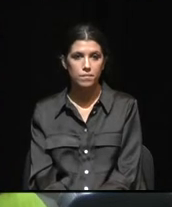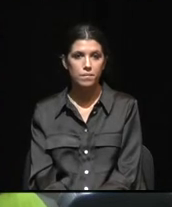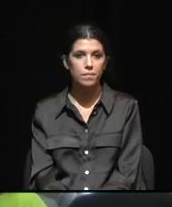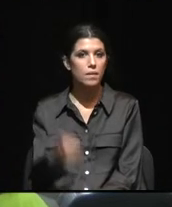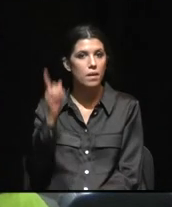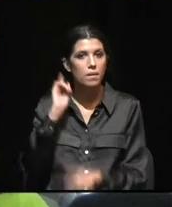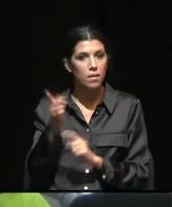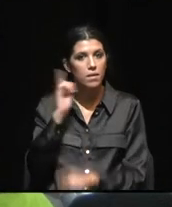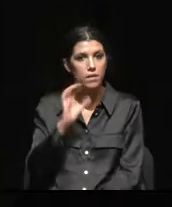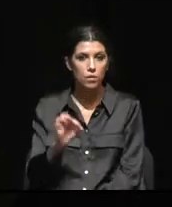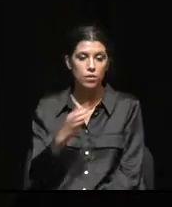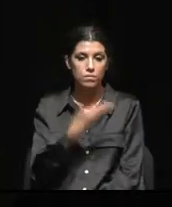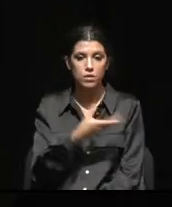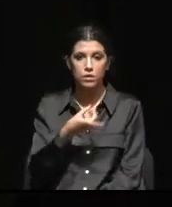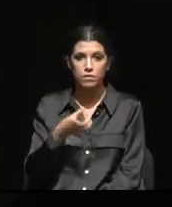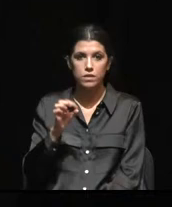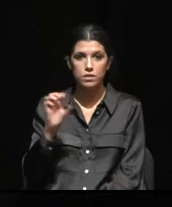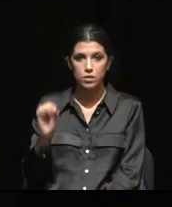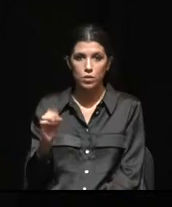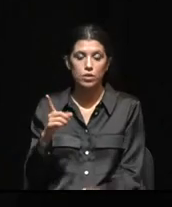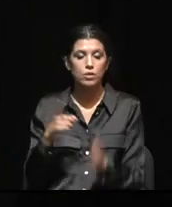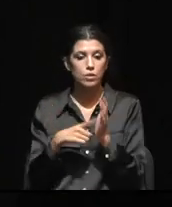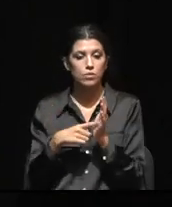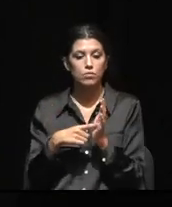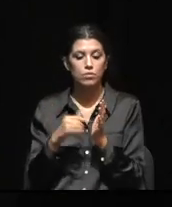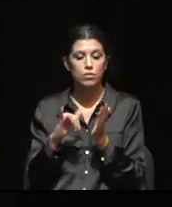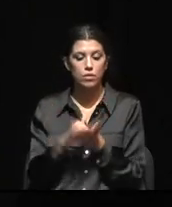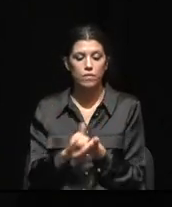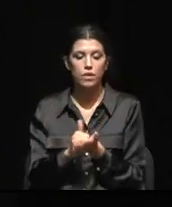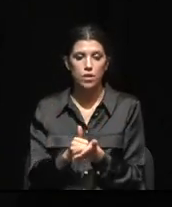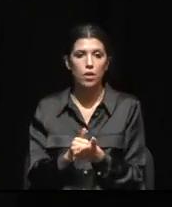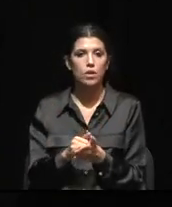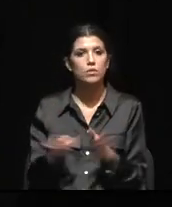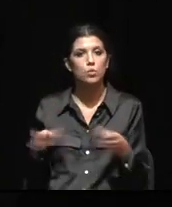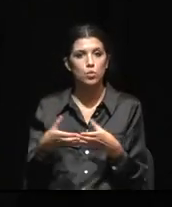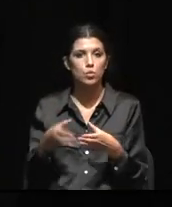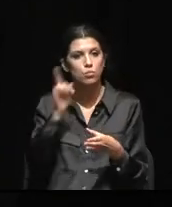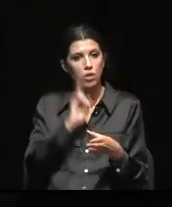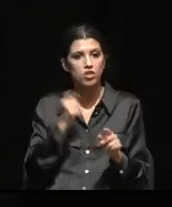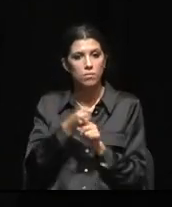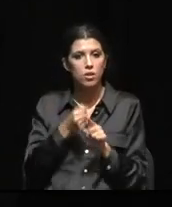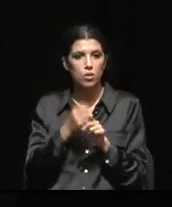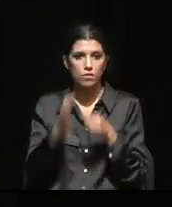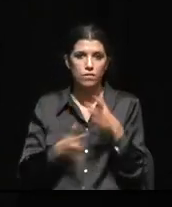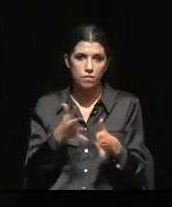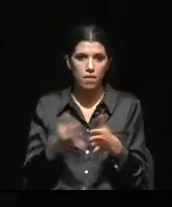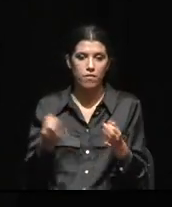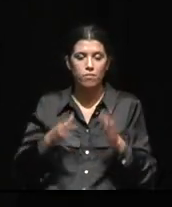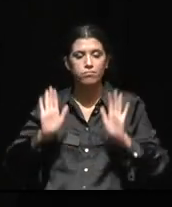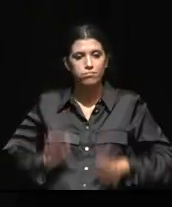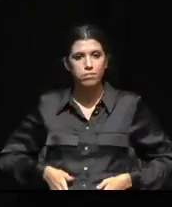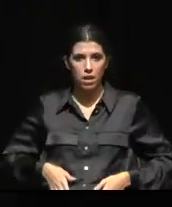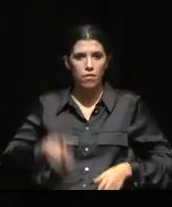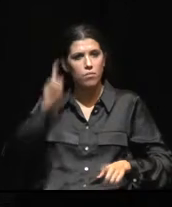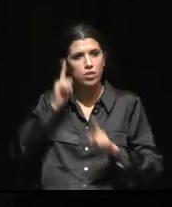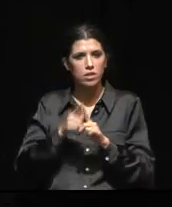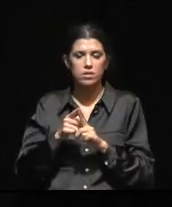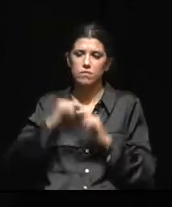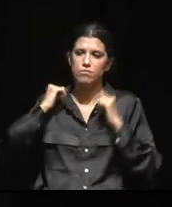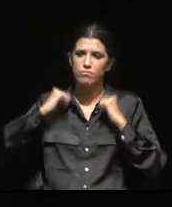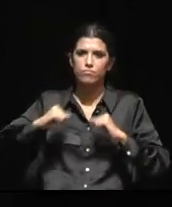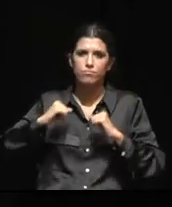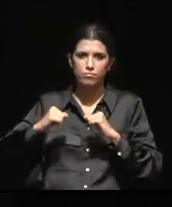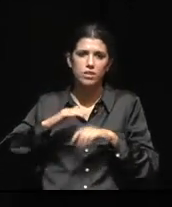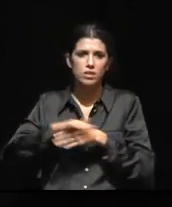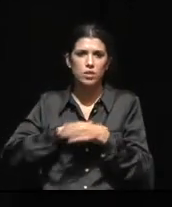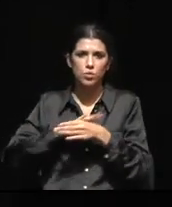no dia 8 de março de 1908 em Nova Iorque um grupo de mulheres trabalhadoras da indústria téxtil fez greve para protestar contra a situação